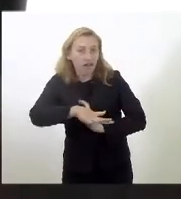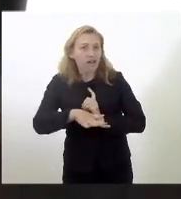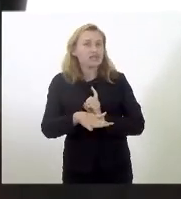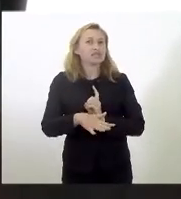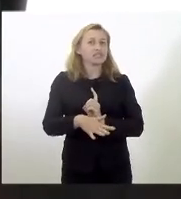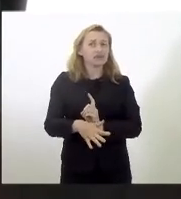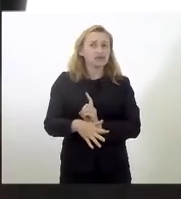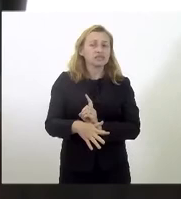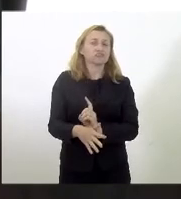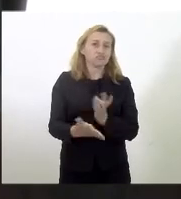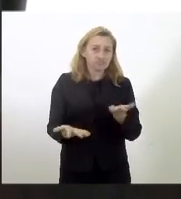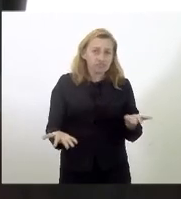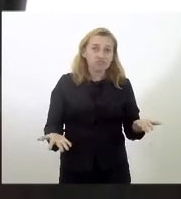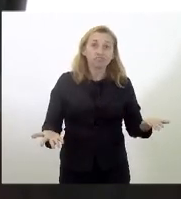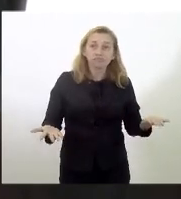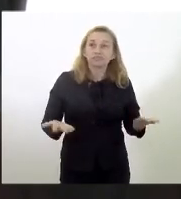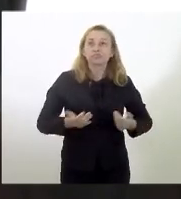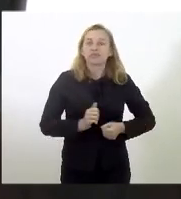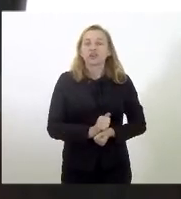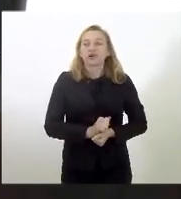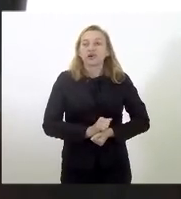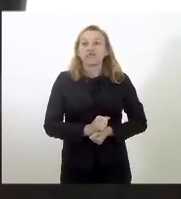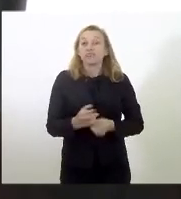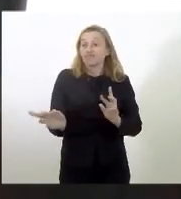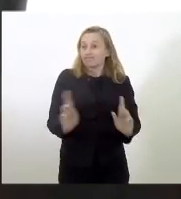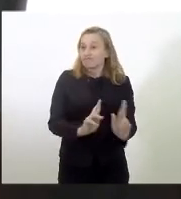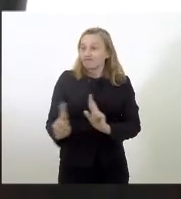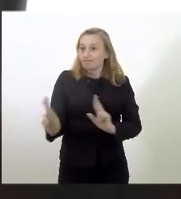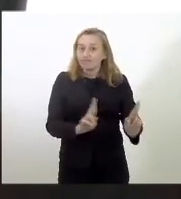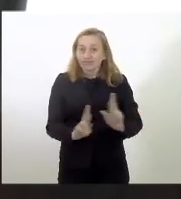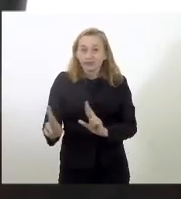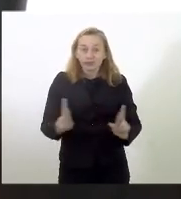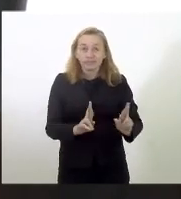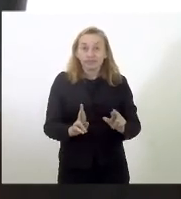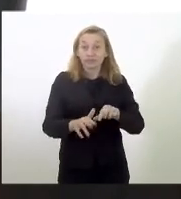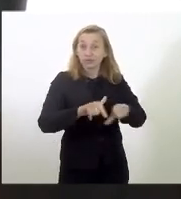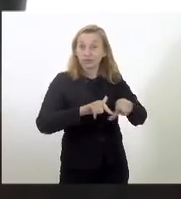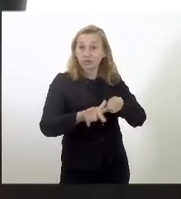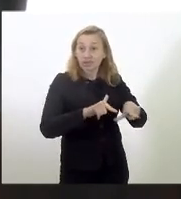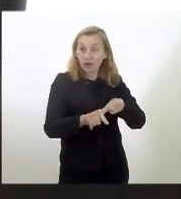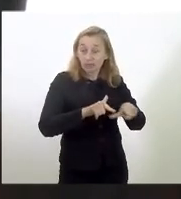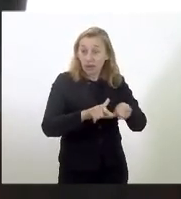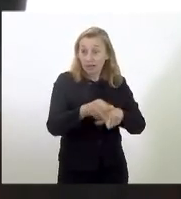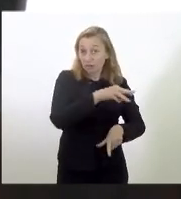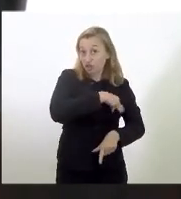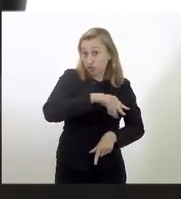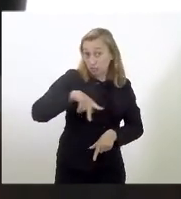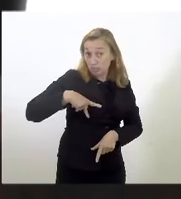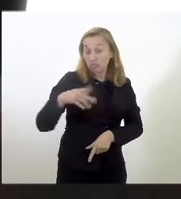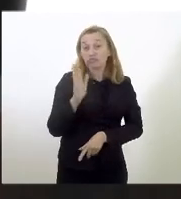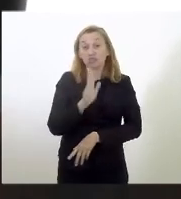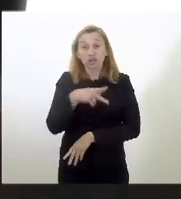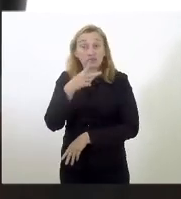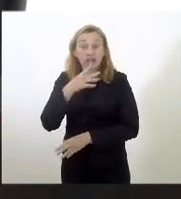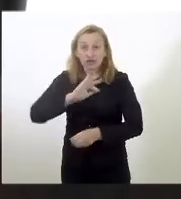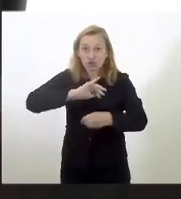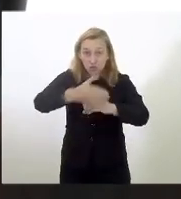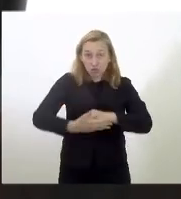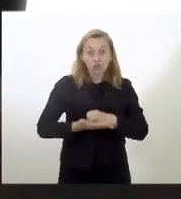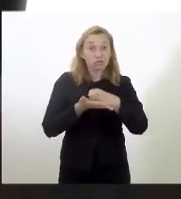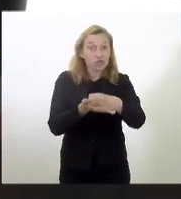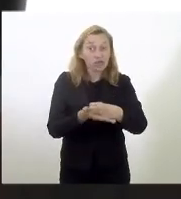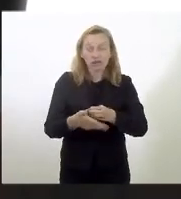que têm nítida e inteira relação com o trabalho do Ministério Público. Nós falamos aqui de